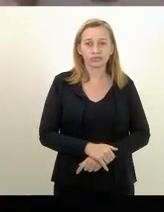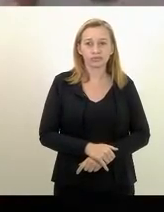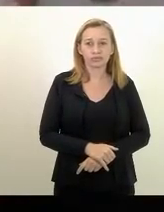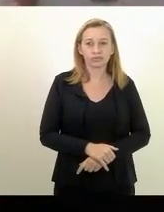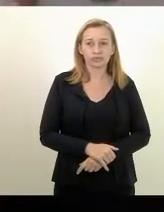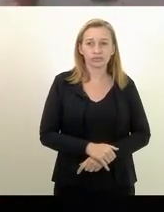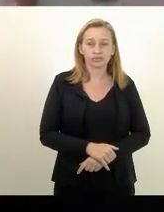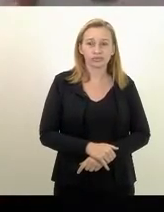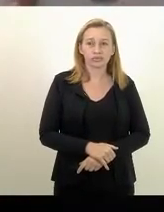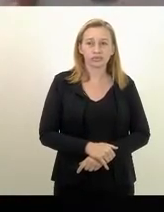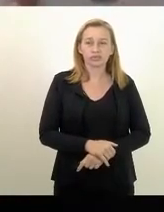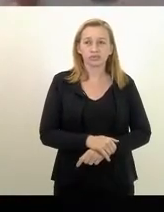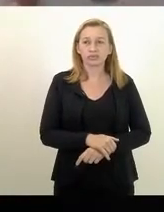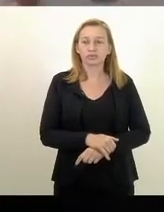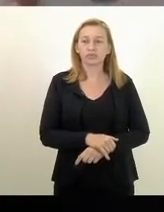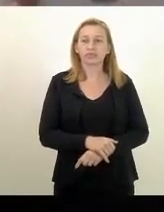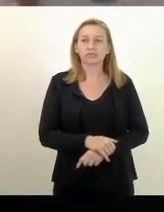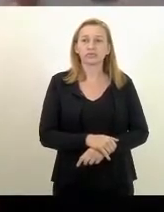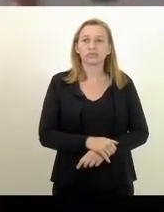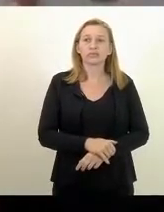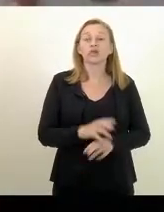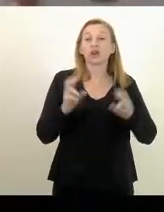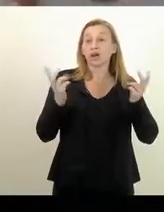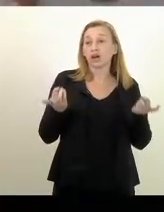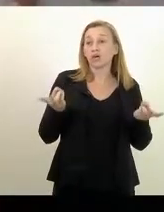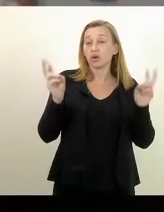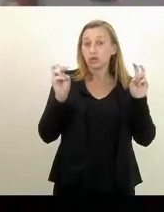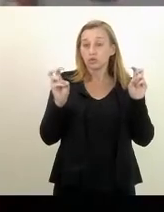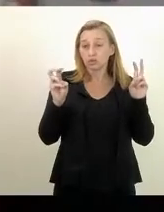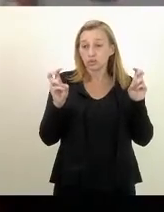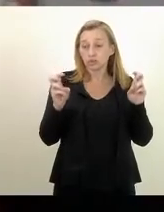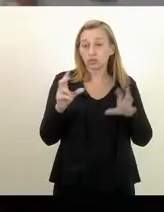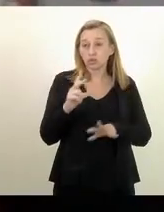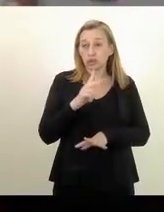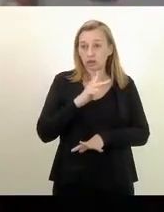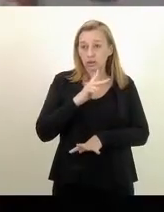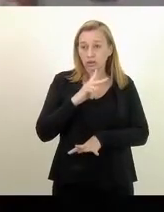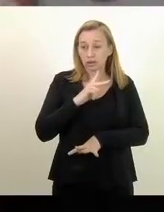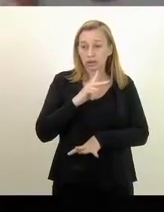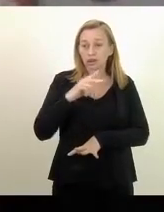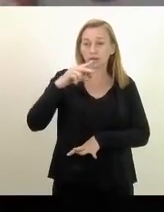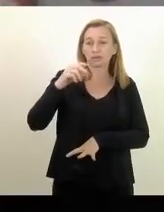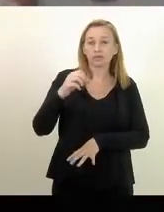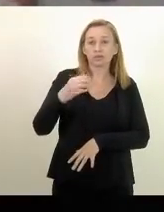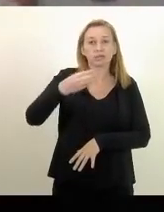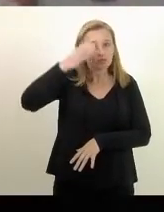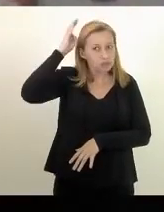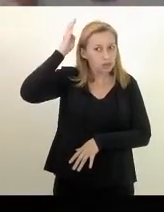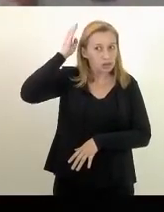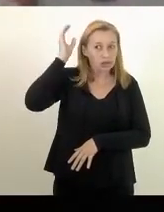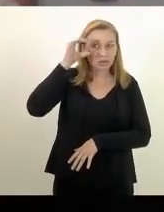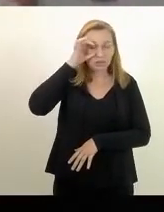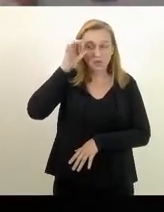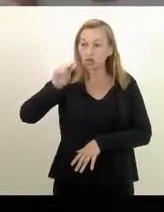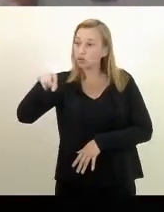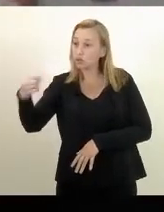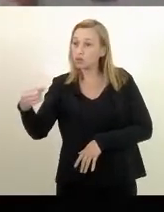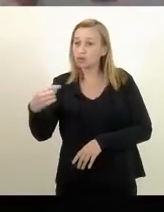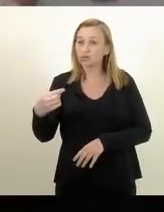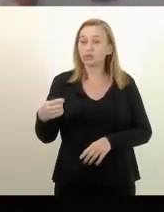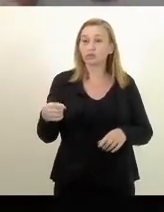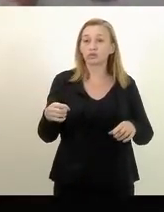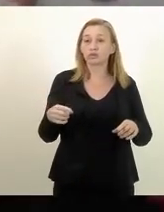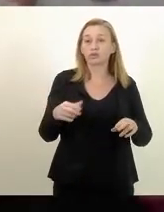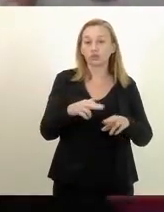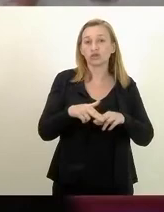de cortes internacionais em relação ao caso individual então da Maria da Penha e outros casos que